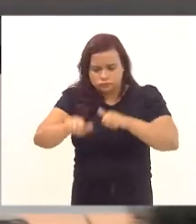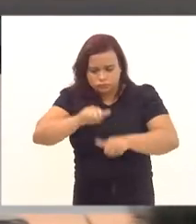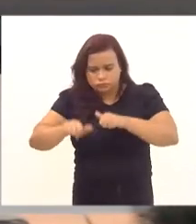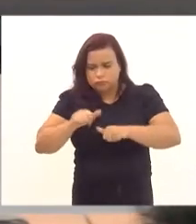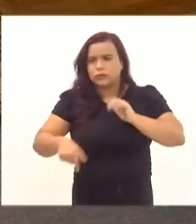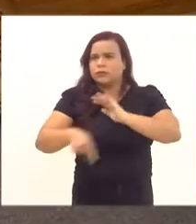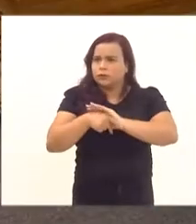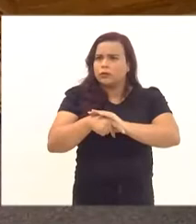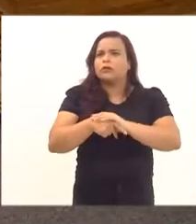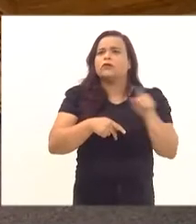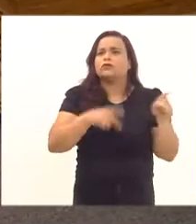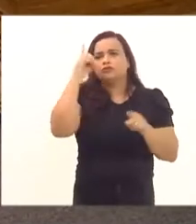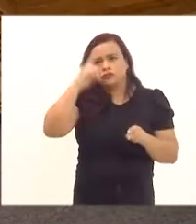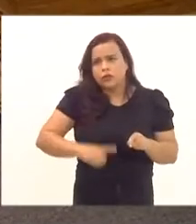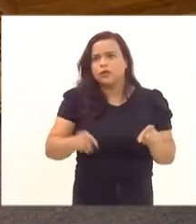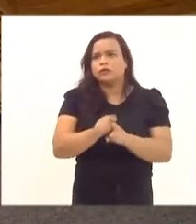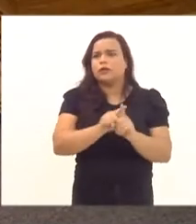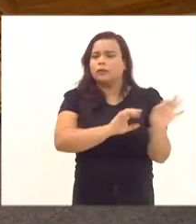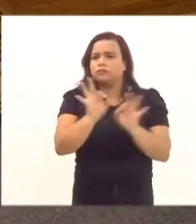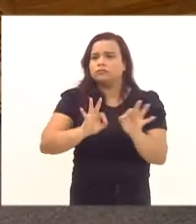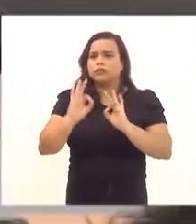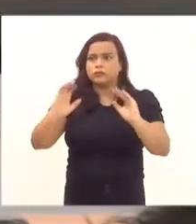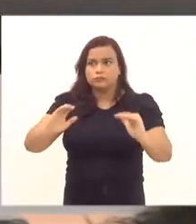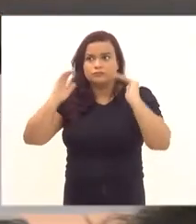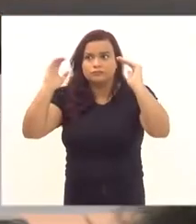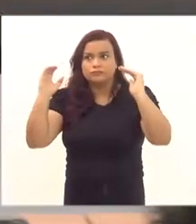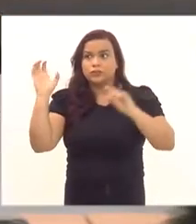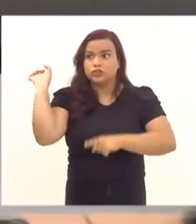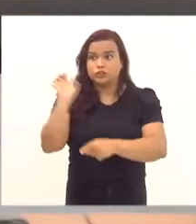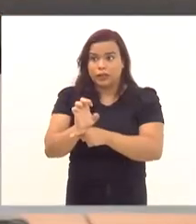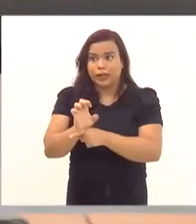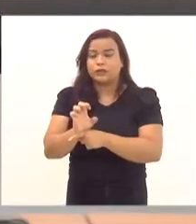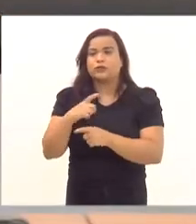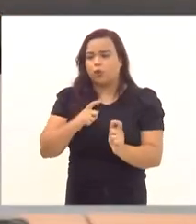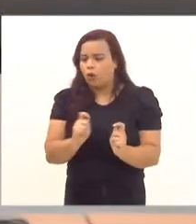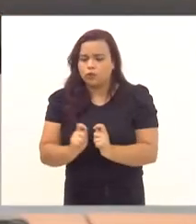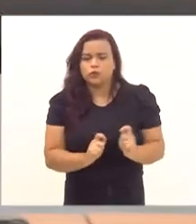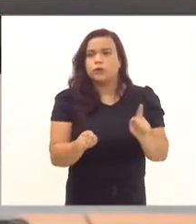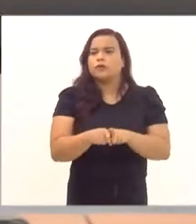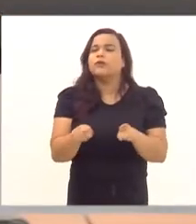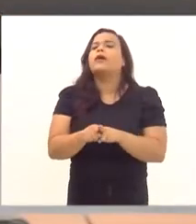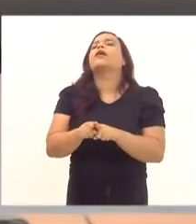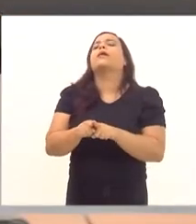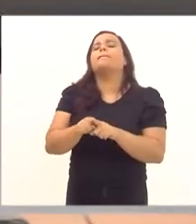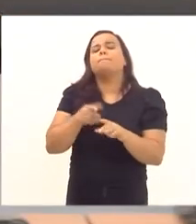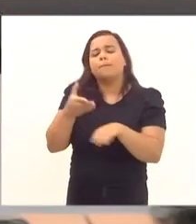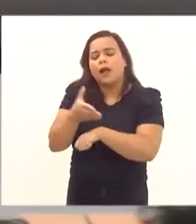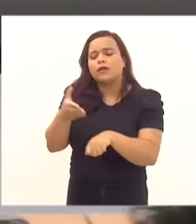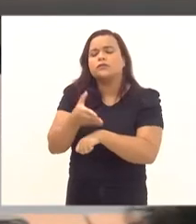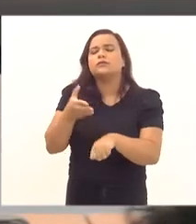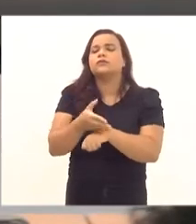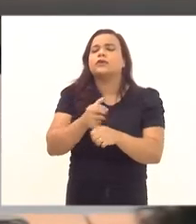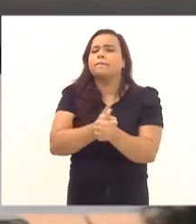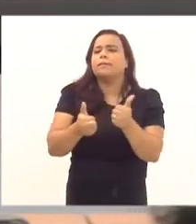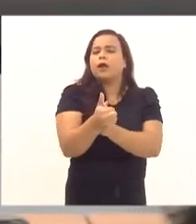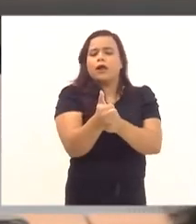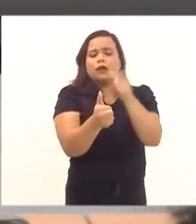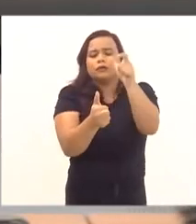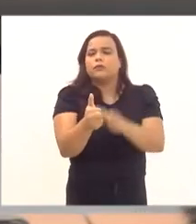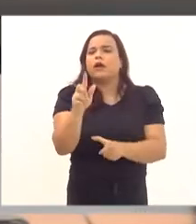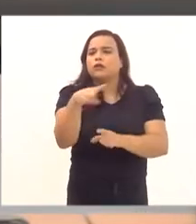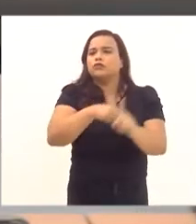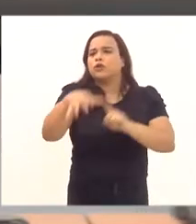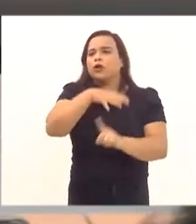o projeto de soberania que tenha sob controle do Estado e com participação protagonista da sociedade civil em nossos principais patrimônios